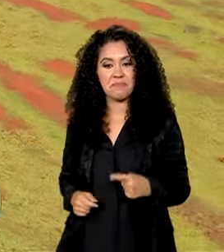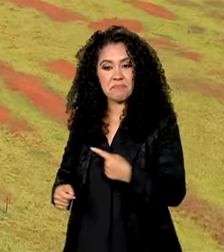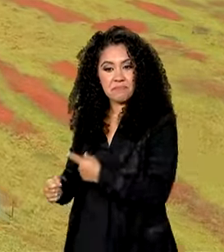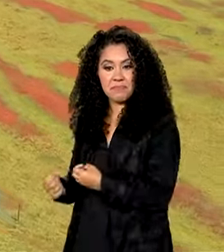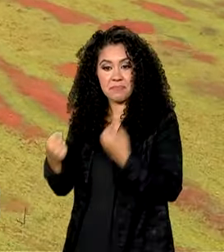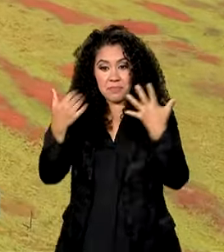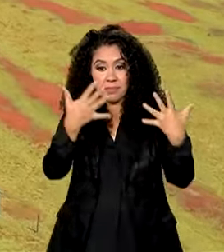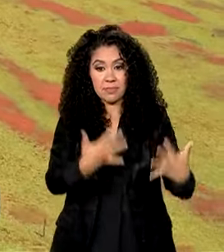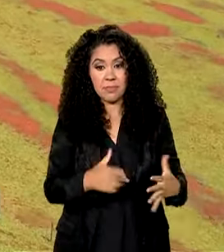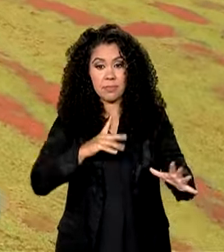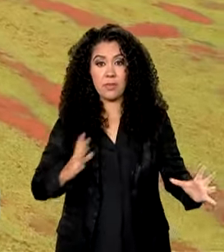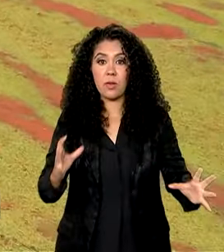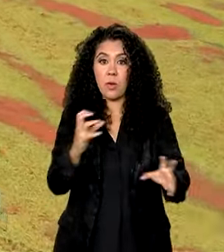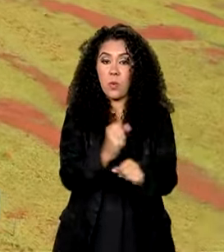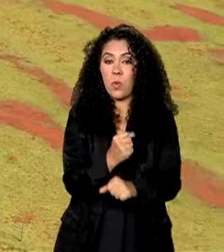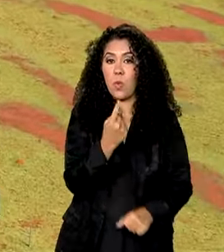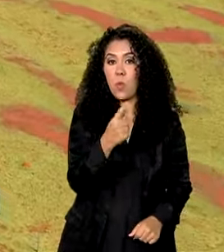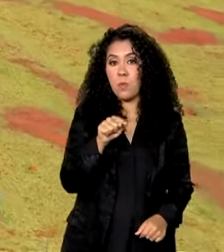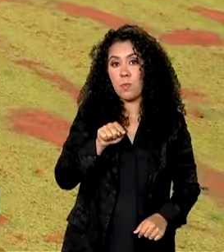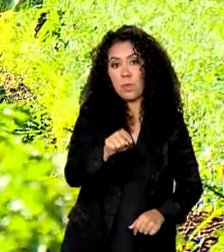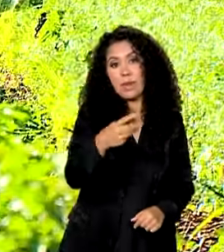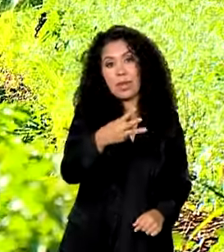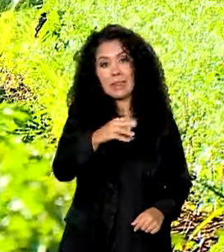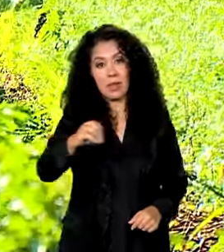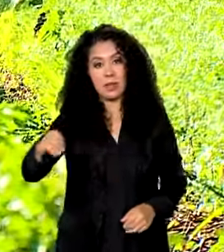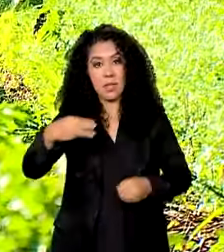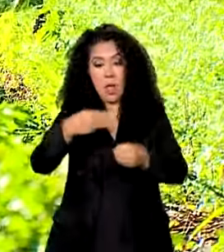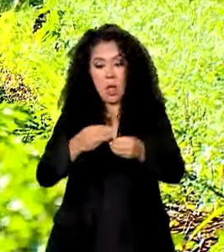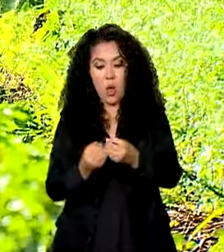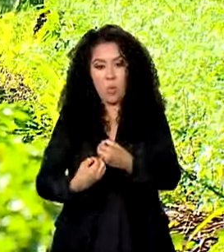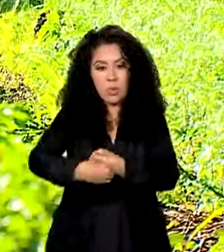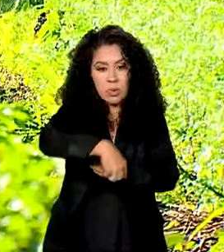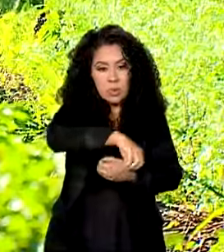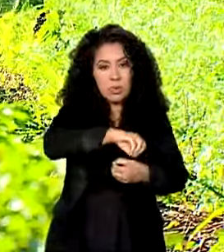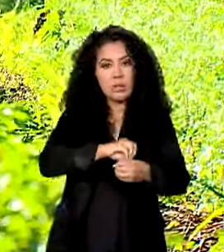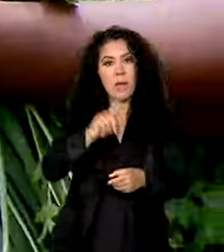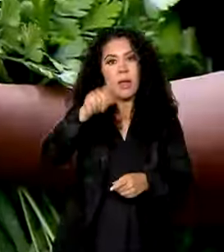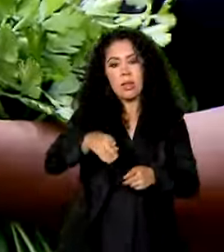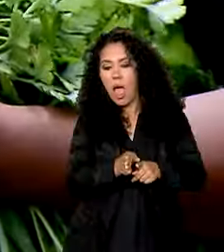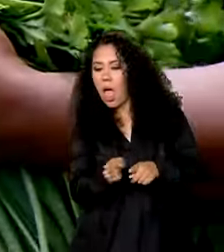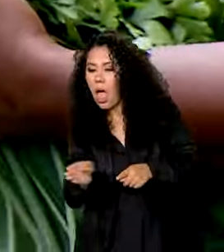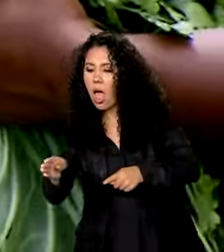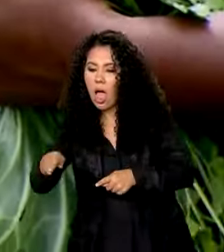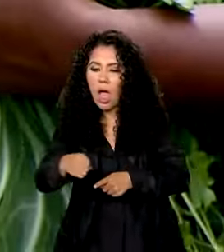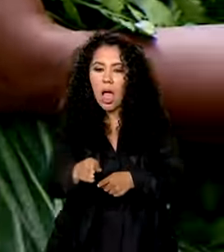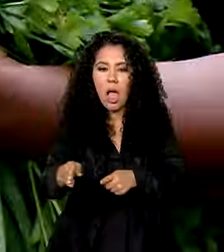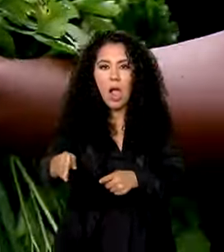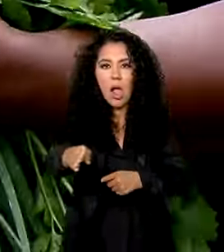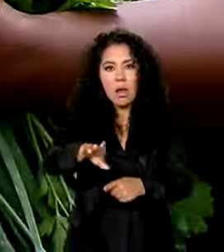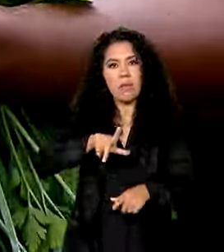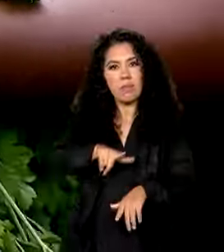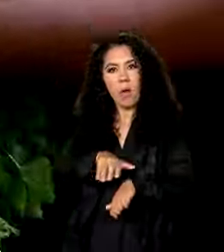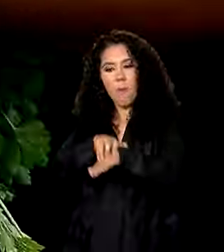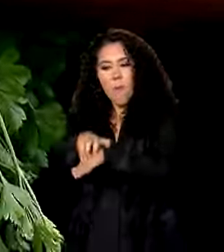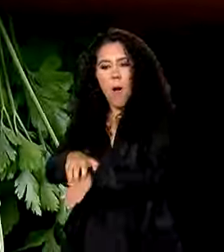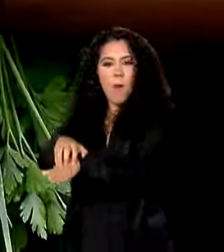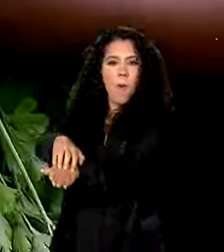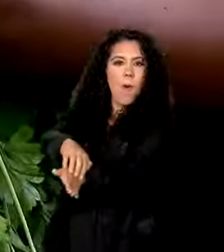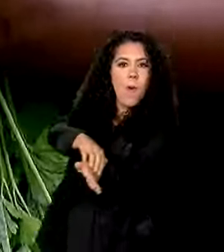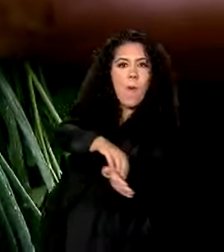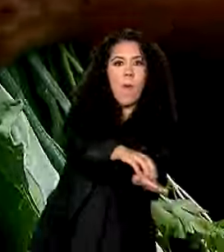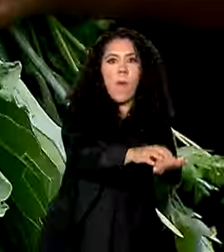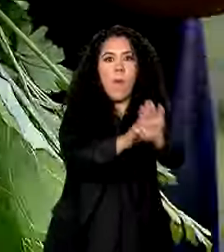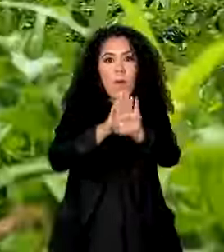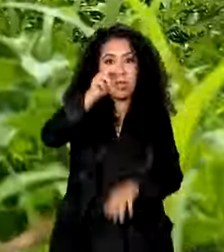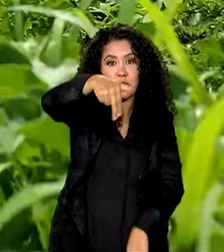presentes em cerca de 1300 municípios as rotas de integração nacional estão alavancando o desenvolvimento de norte a su